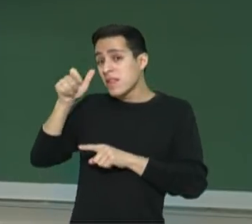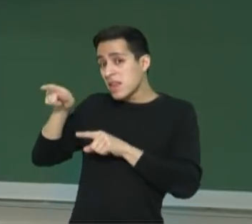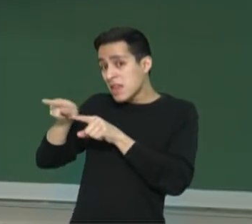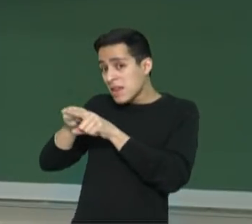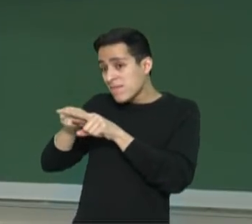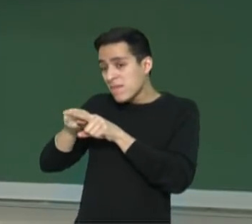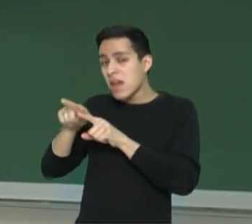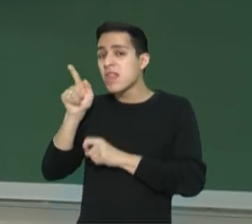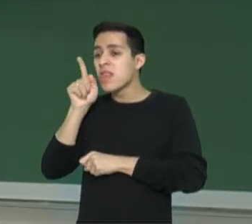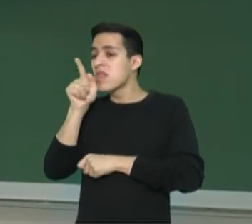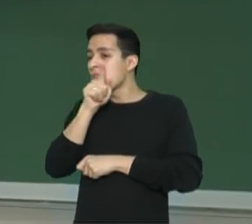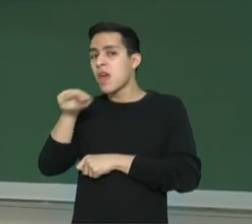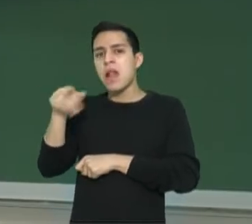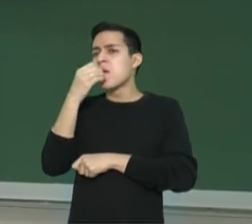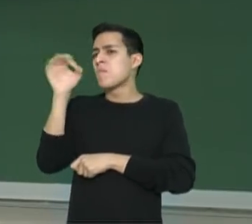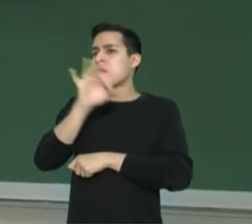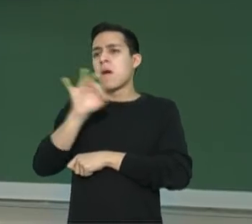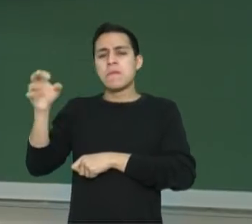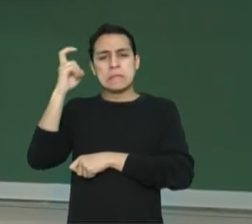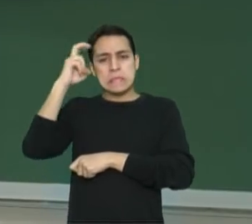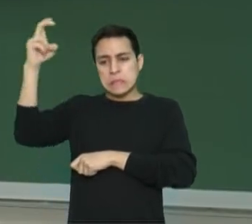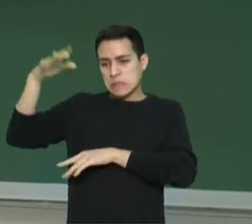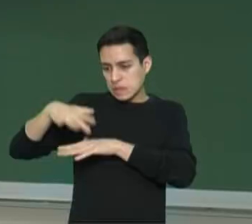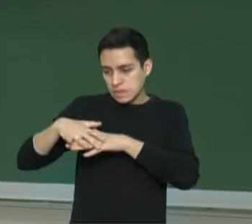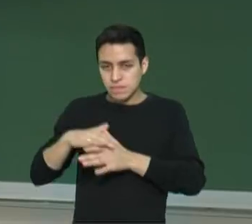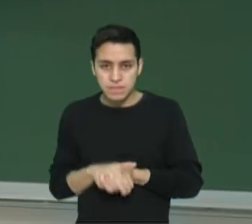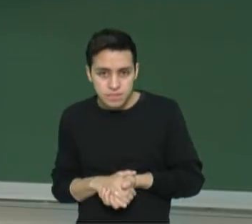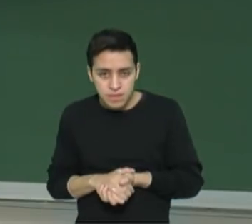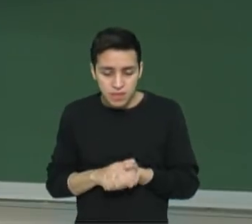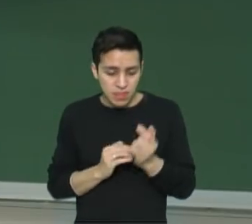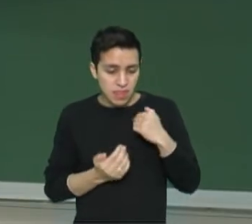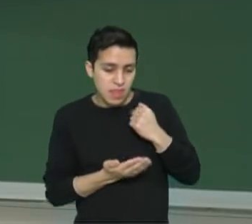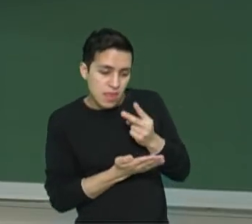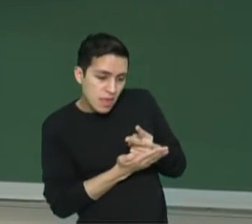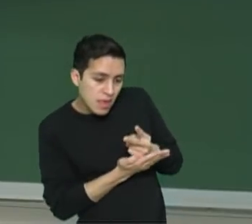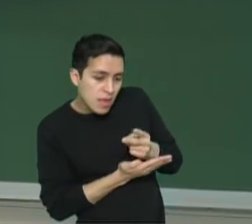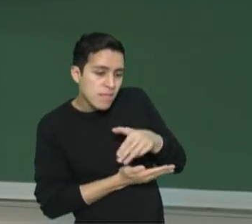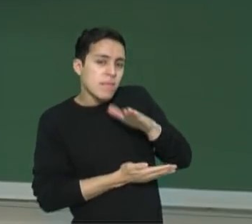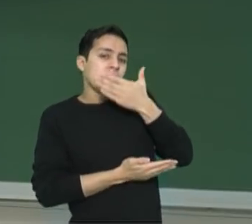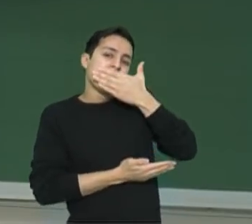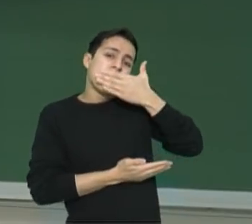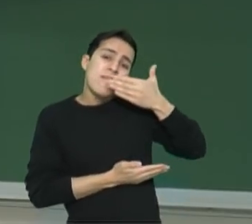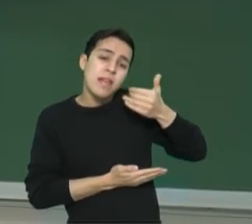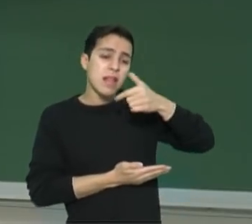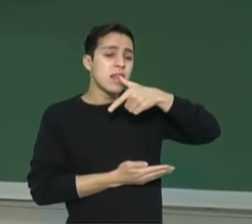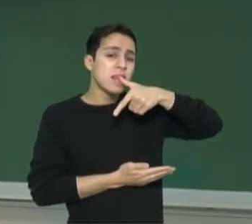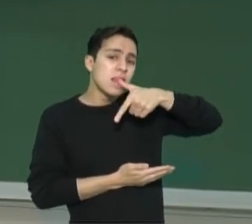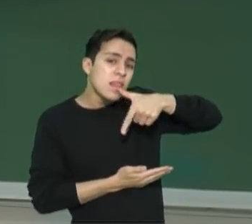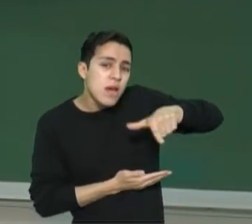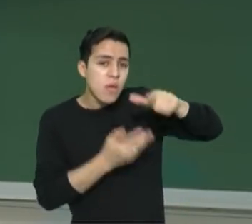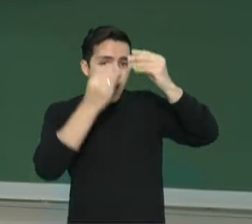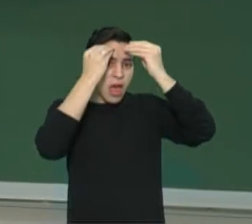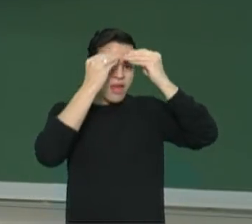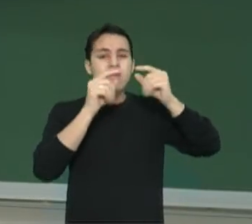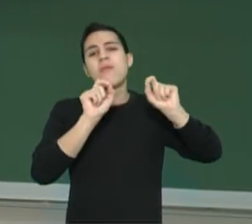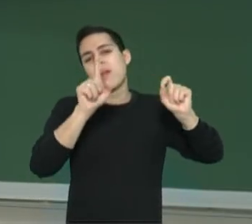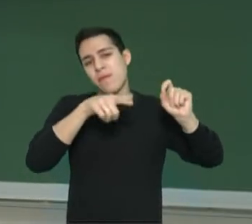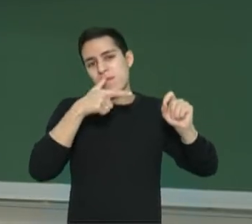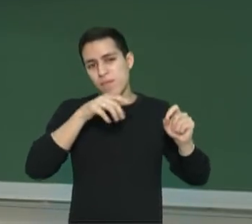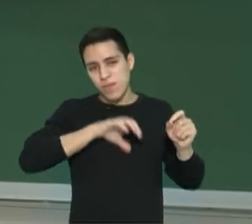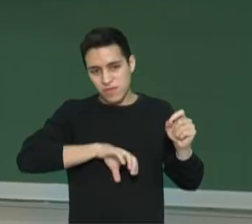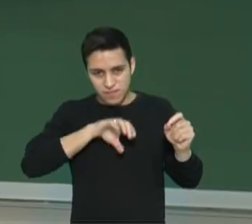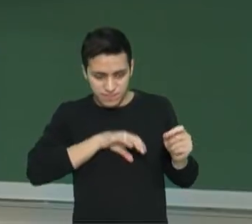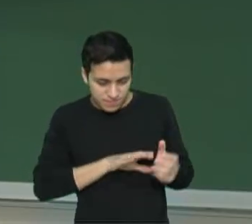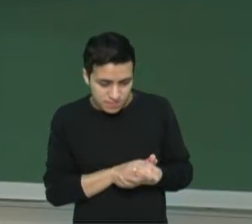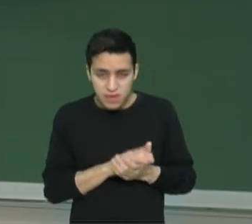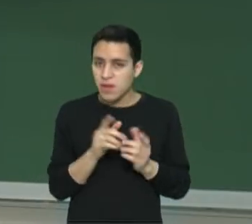irmã gêmea era muito boa em matemática. E eu sempre muito melhor na linguagem, no português. Então, o